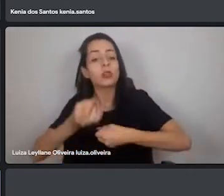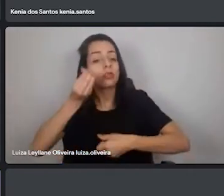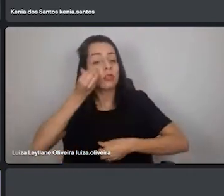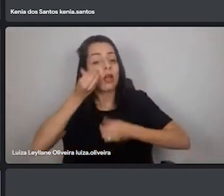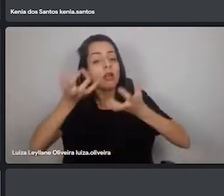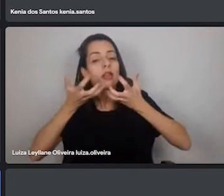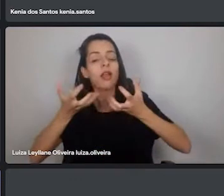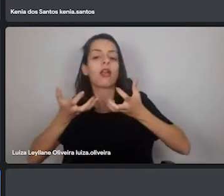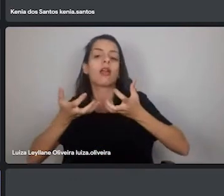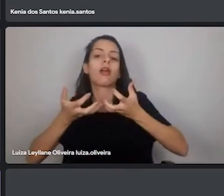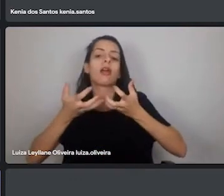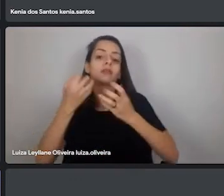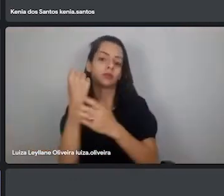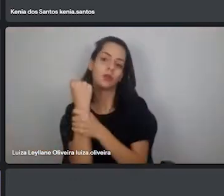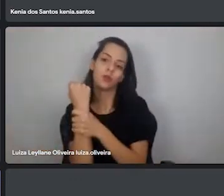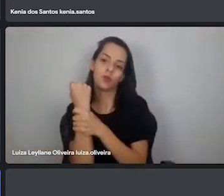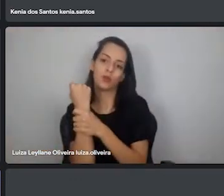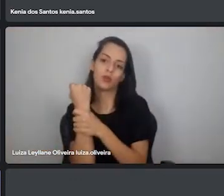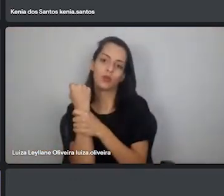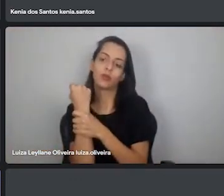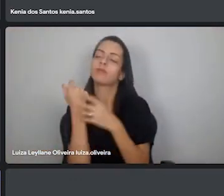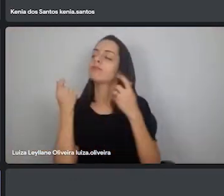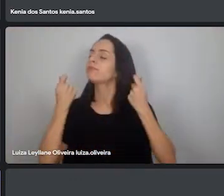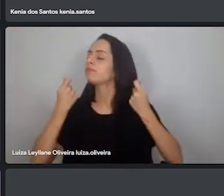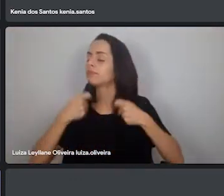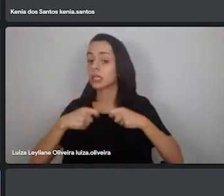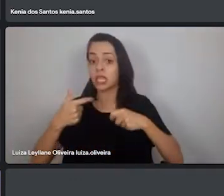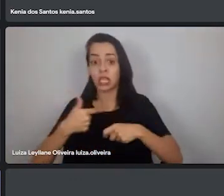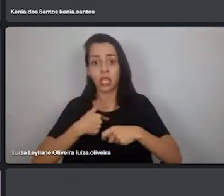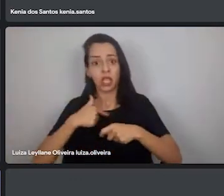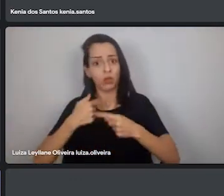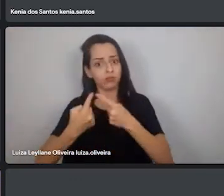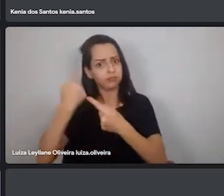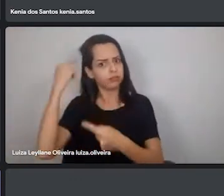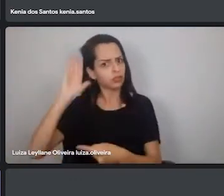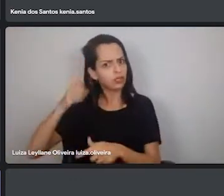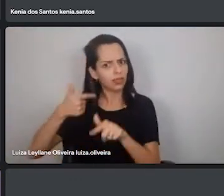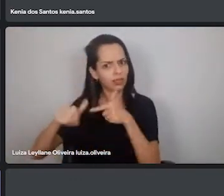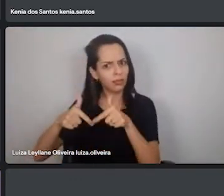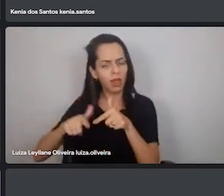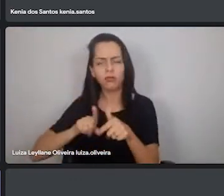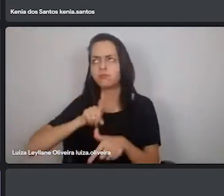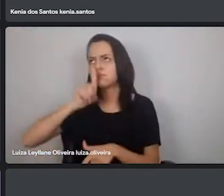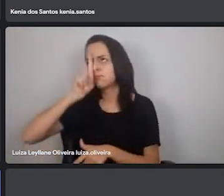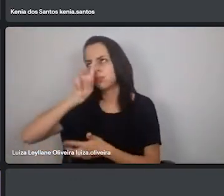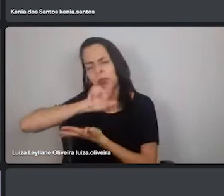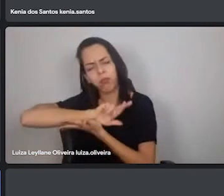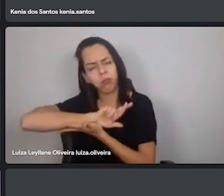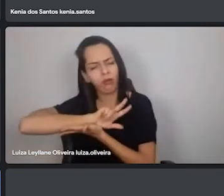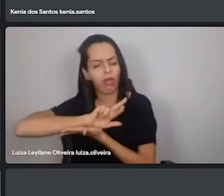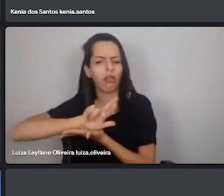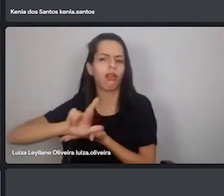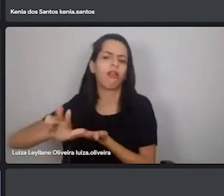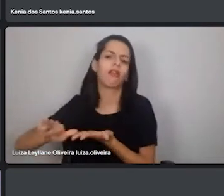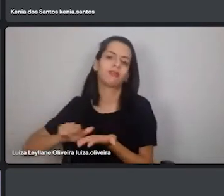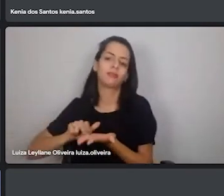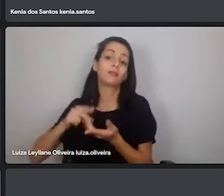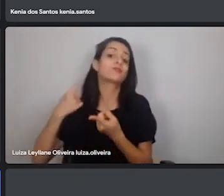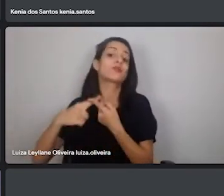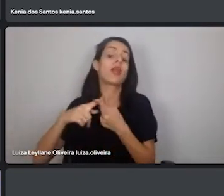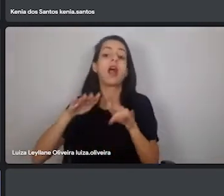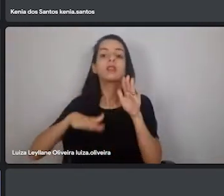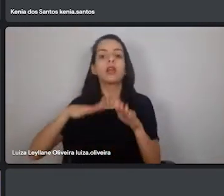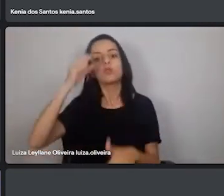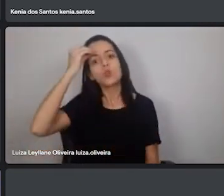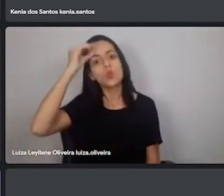adianta. Igual, por exemplo, pelos riscos que eu passei, por falta, muitas das vezes, de